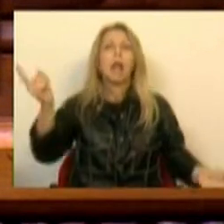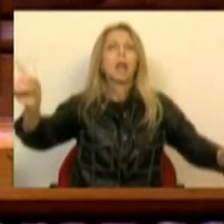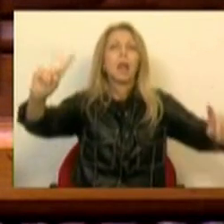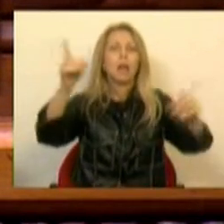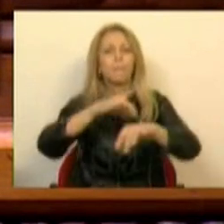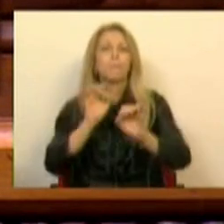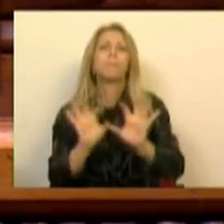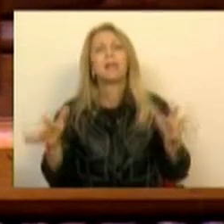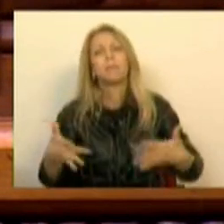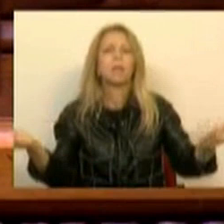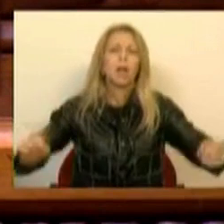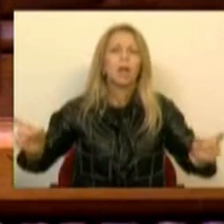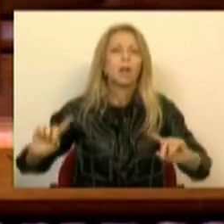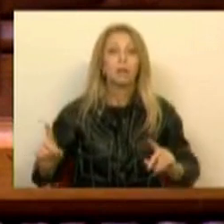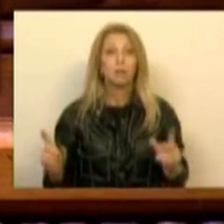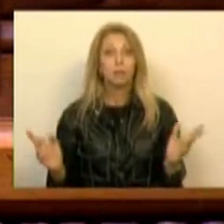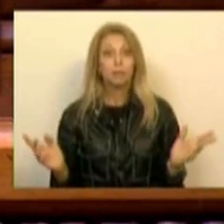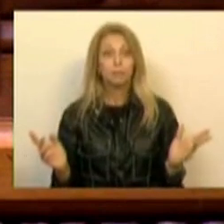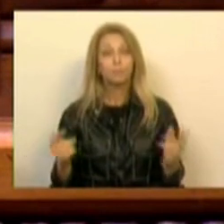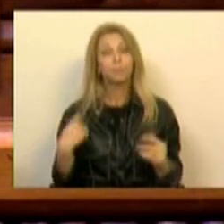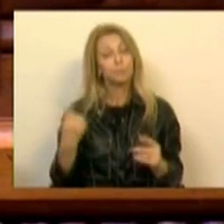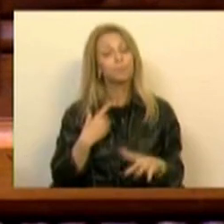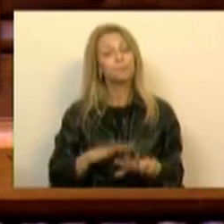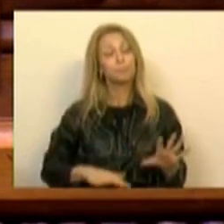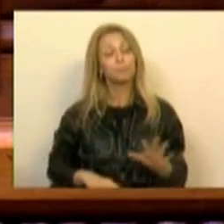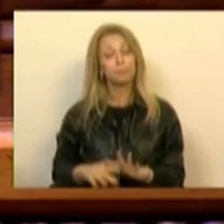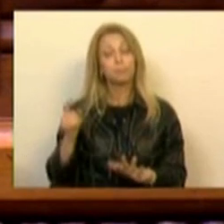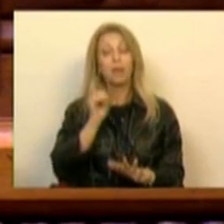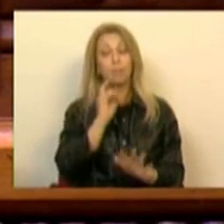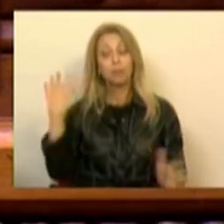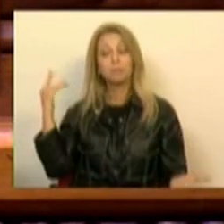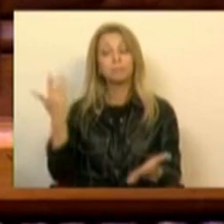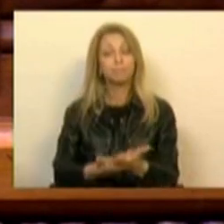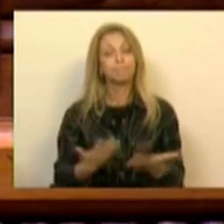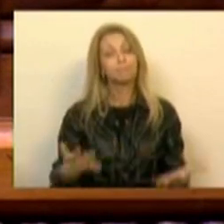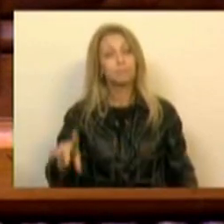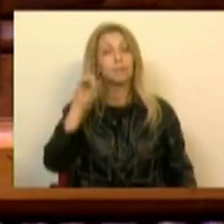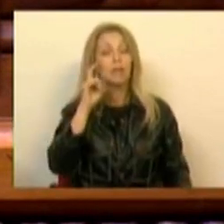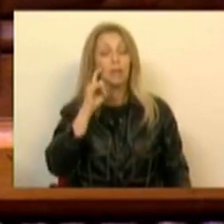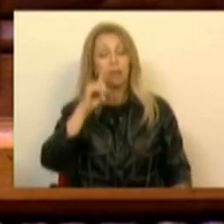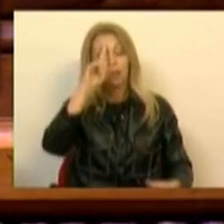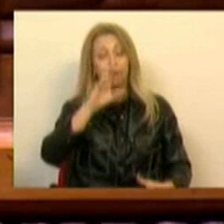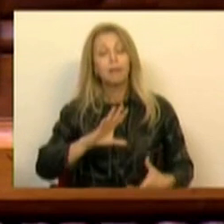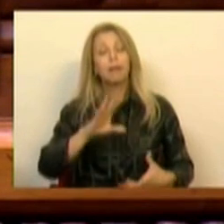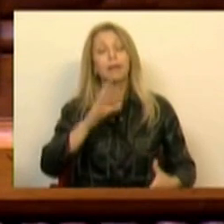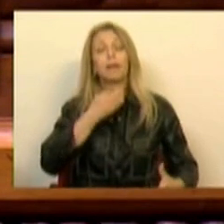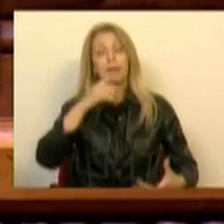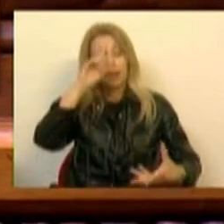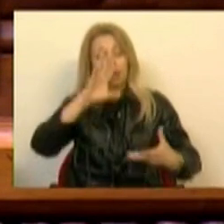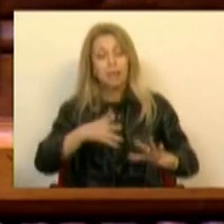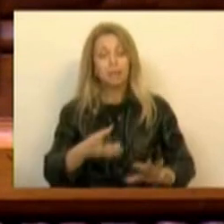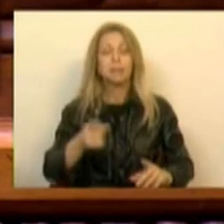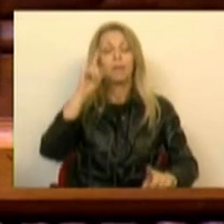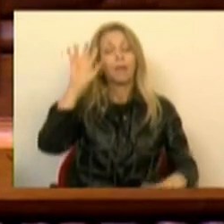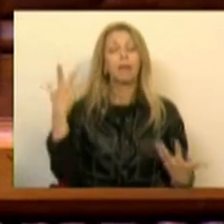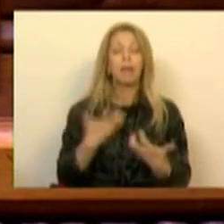pandemia. Foi também isso que fizemos desde abril, garantindo que a crise da guerra e da inflação não nos desvia do caminho